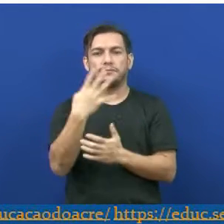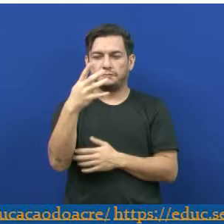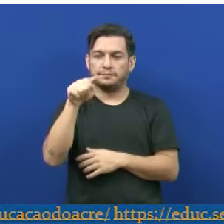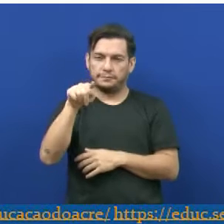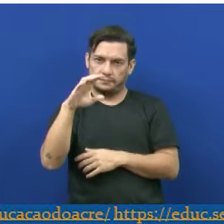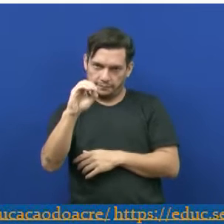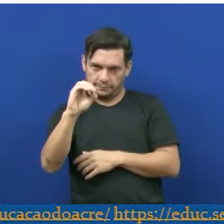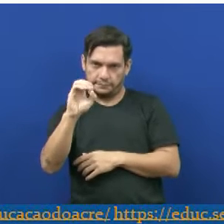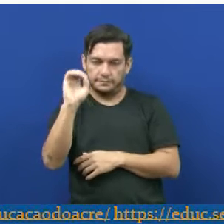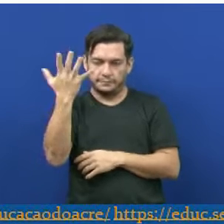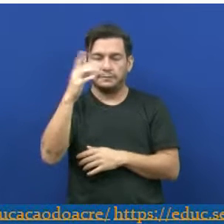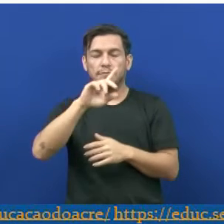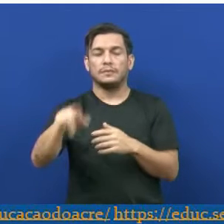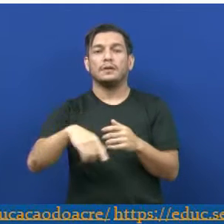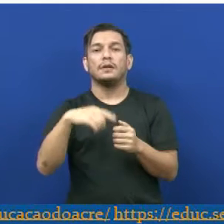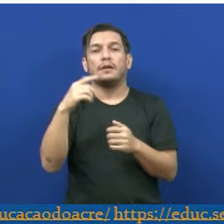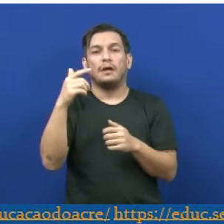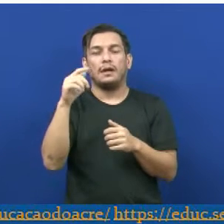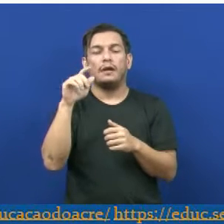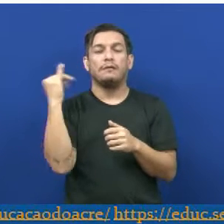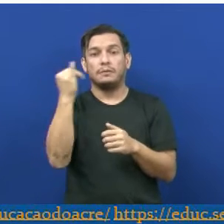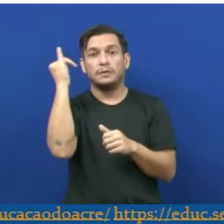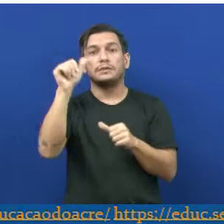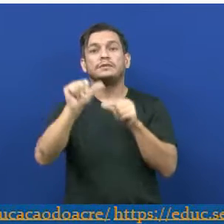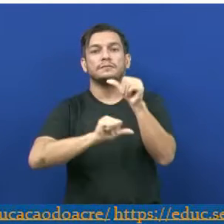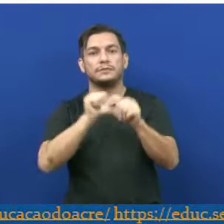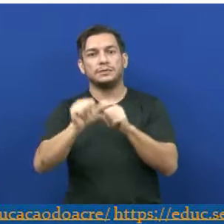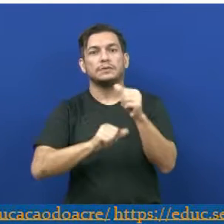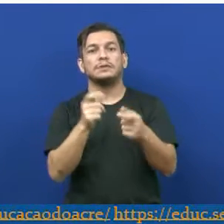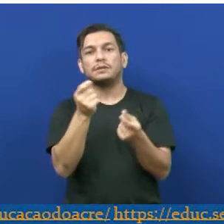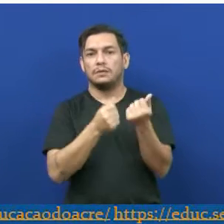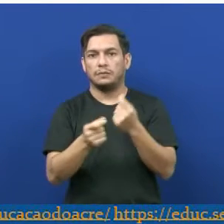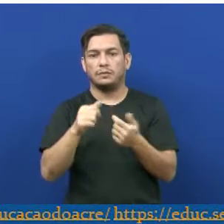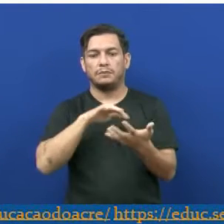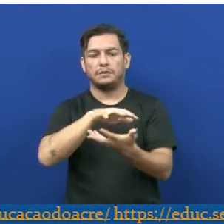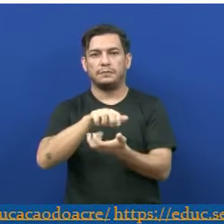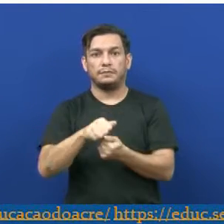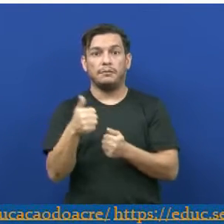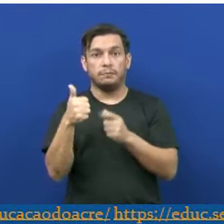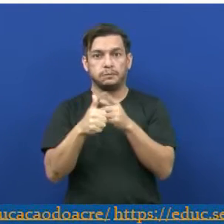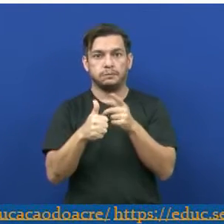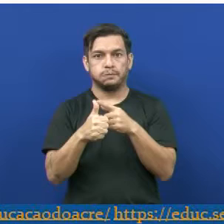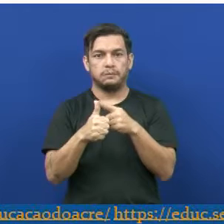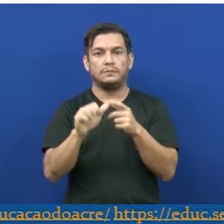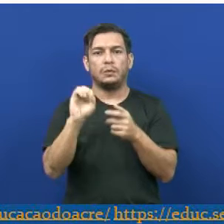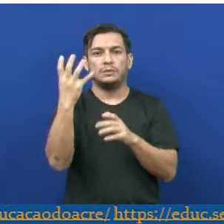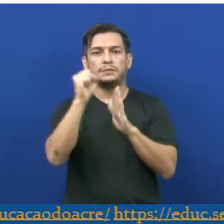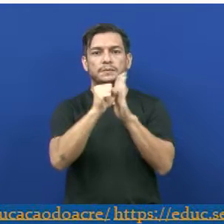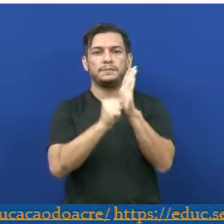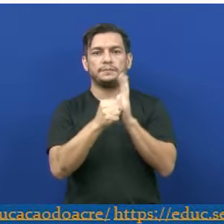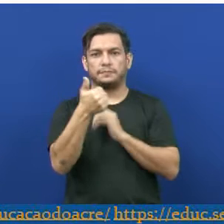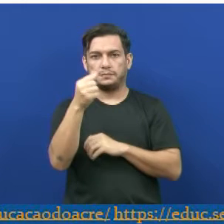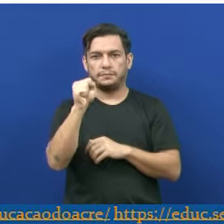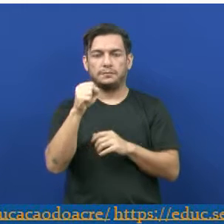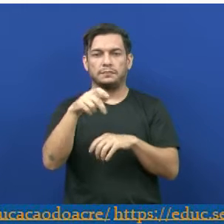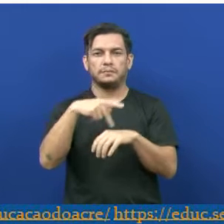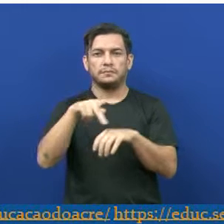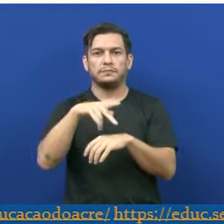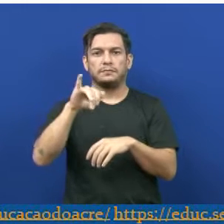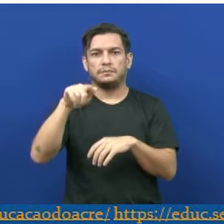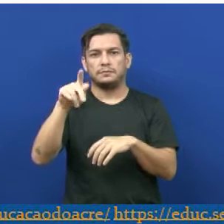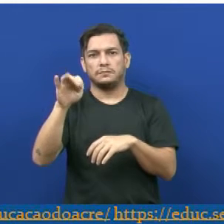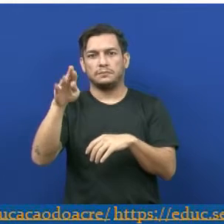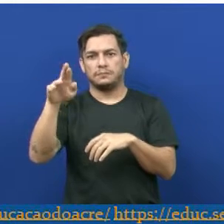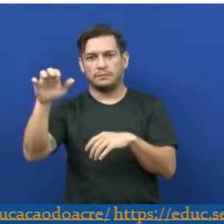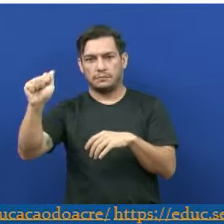as revoluções industriais foram importantes modificações no panorama da economia global. A primeira aconteceu no século XVIII, na Inglaterra.